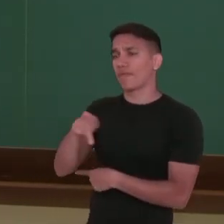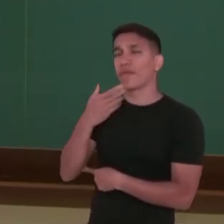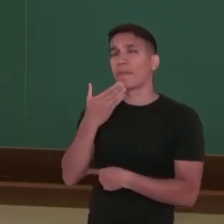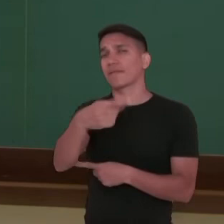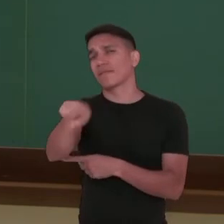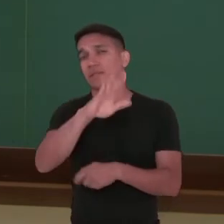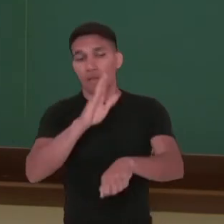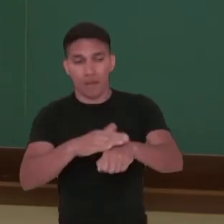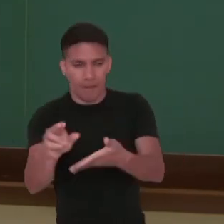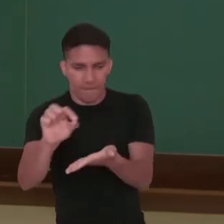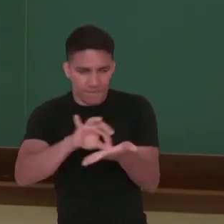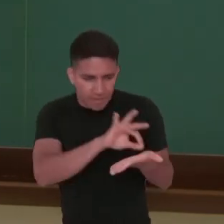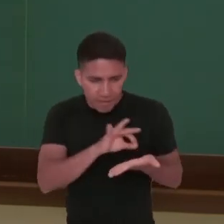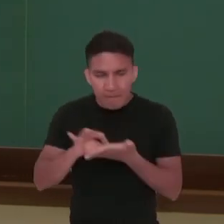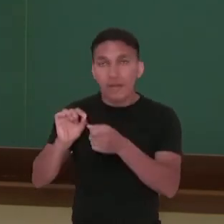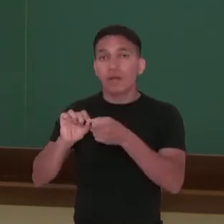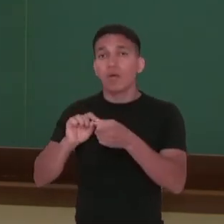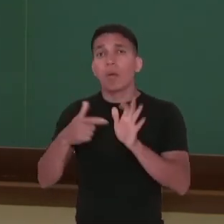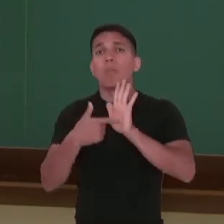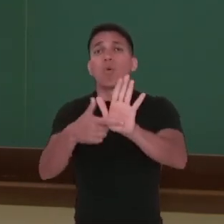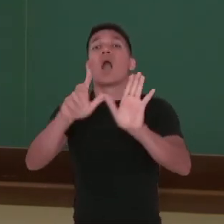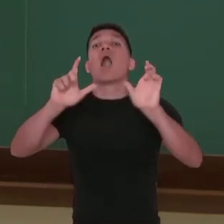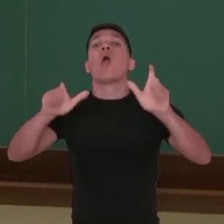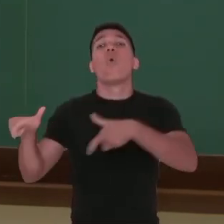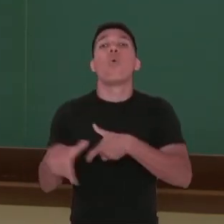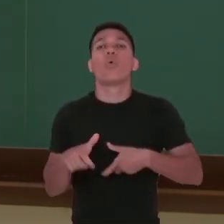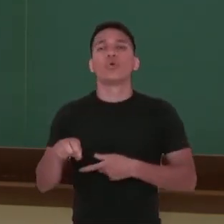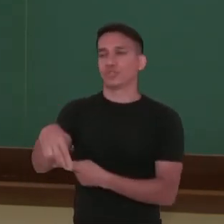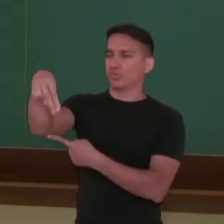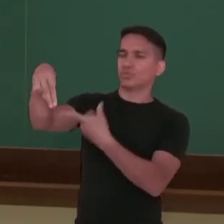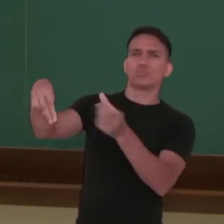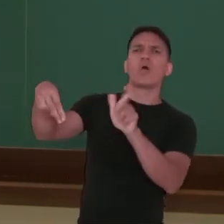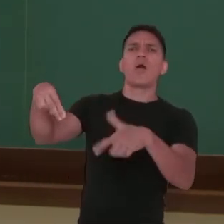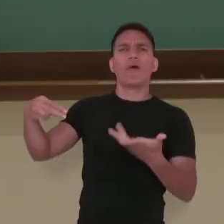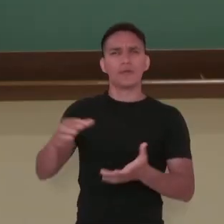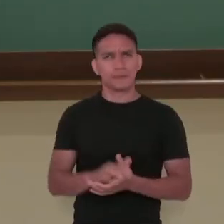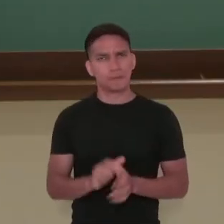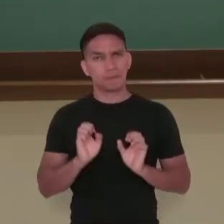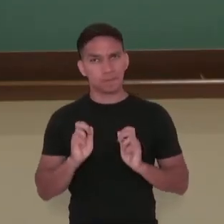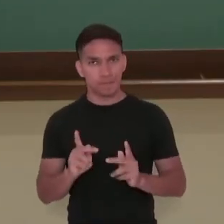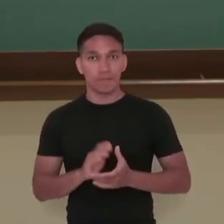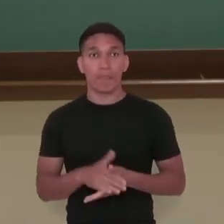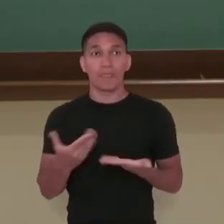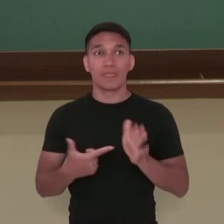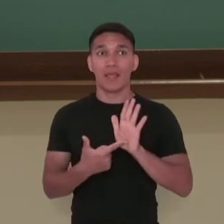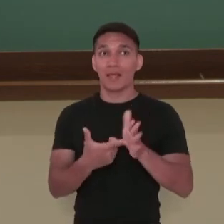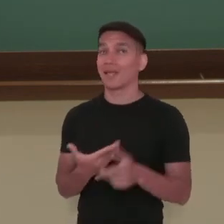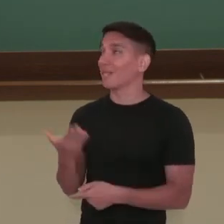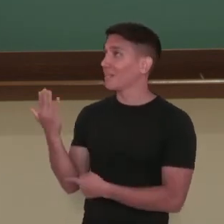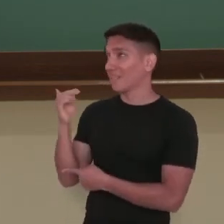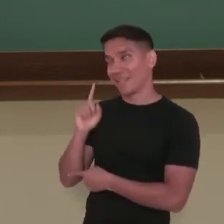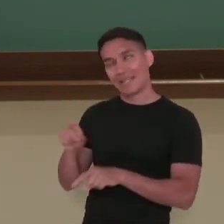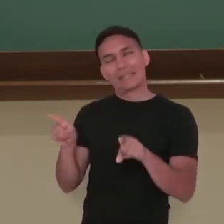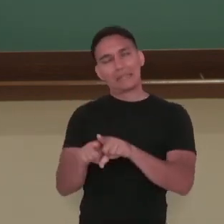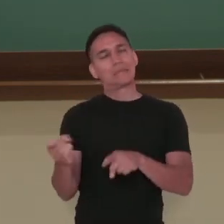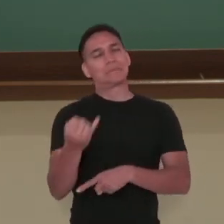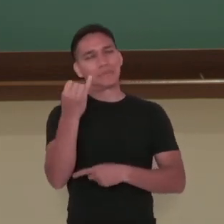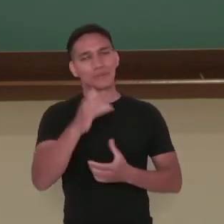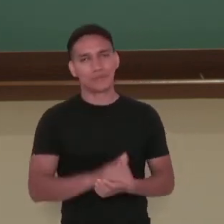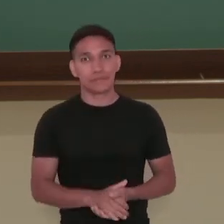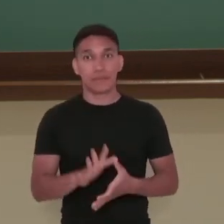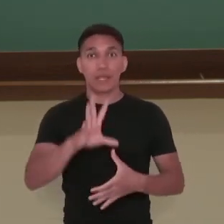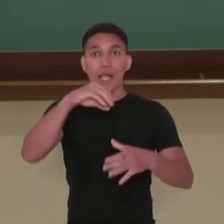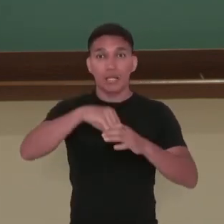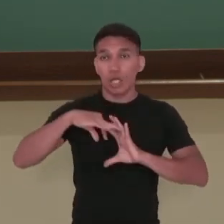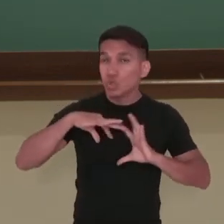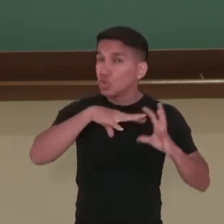você indicar o norte, né? Indicar o norte, beleza? Então, isso é bem importante. E